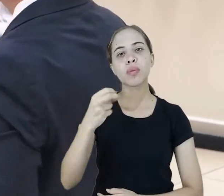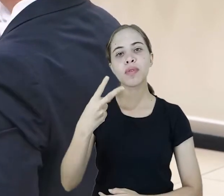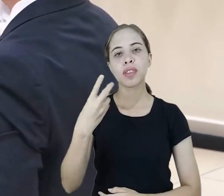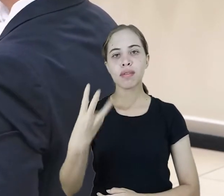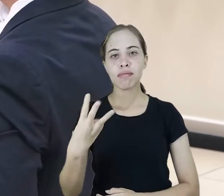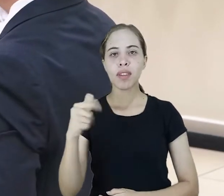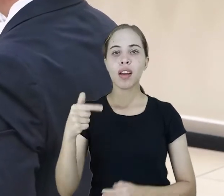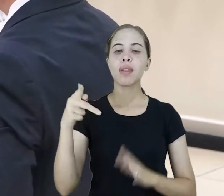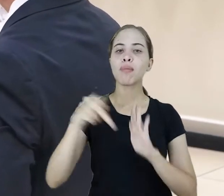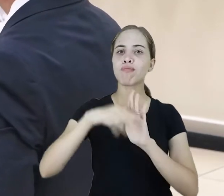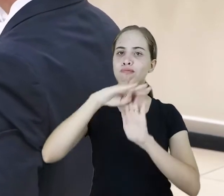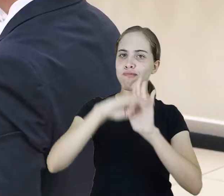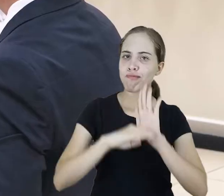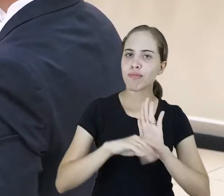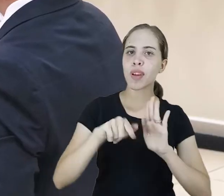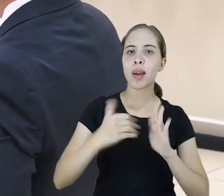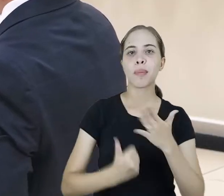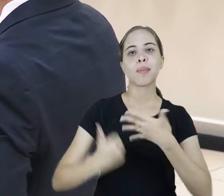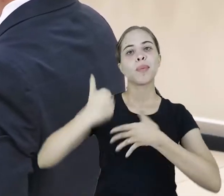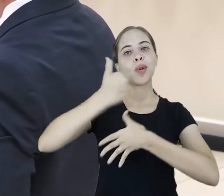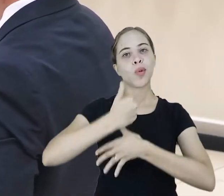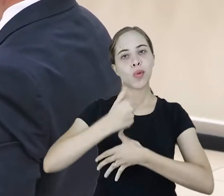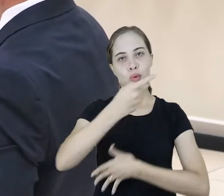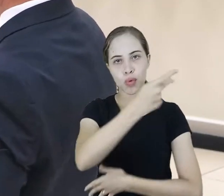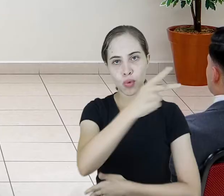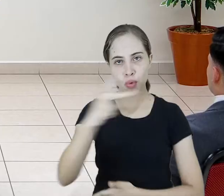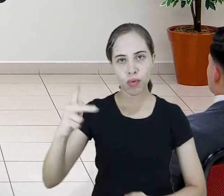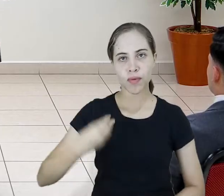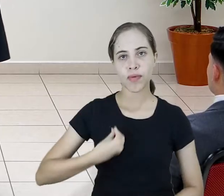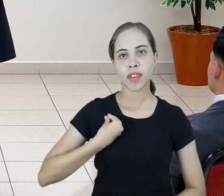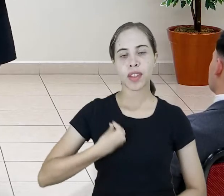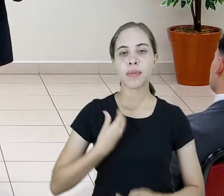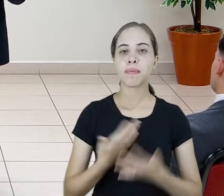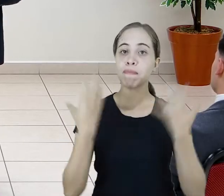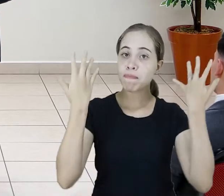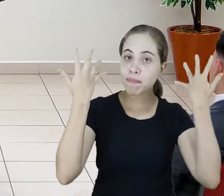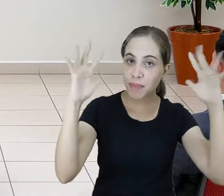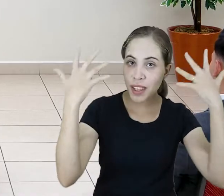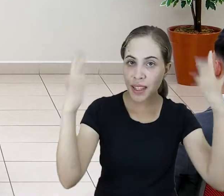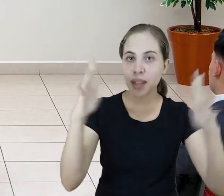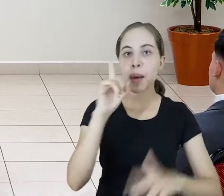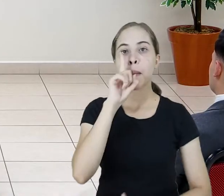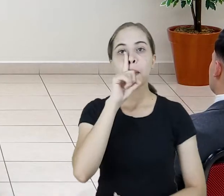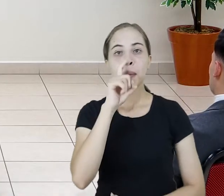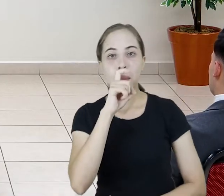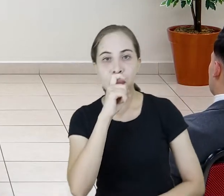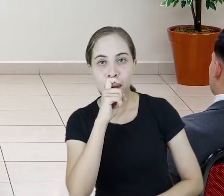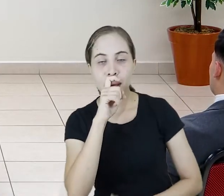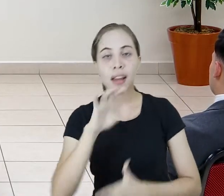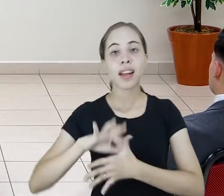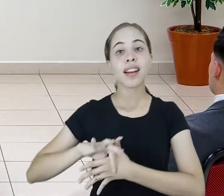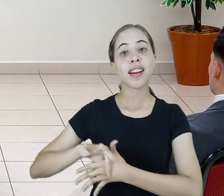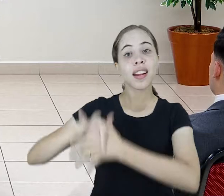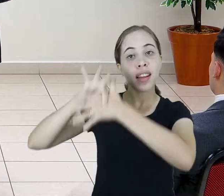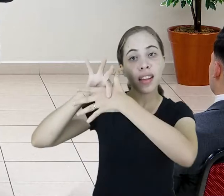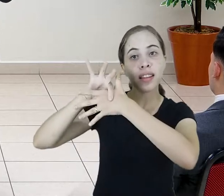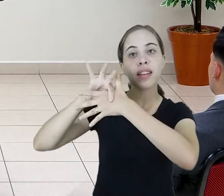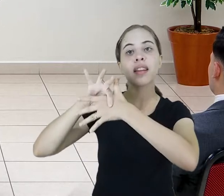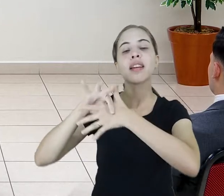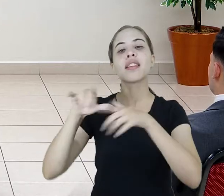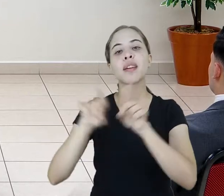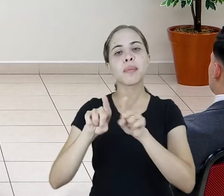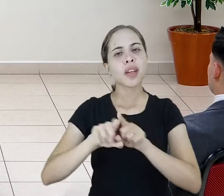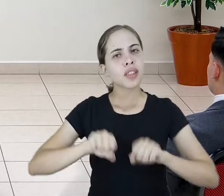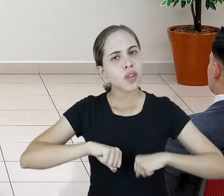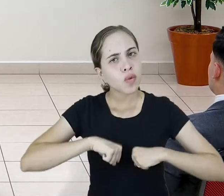destes programas uma prioridade em suas vidas. Parabéns aos pais, aos líderes que tanto